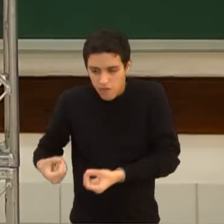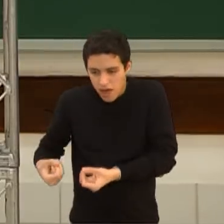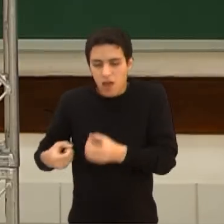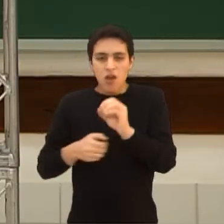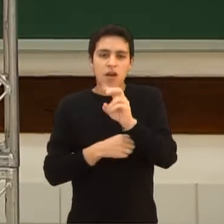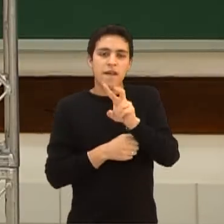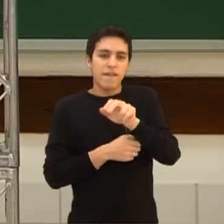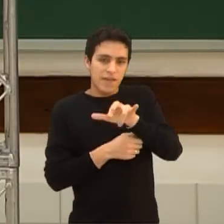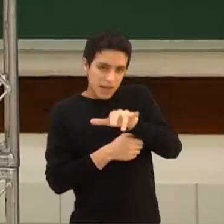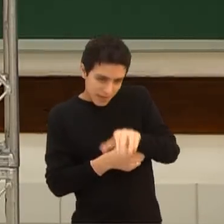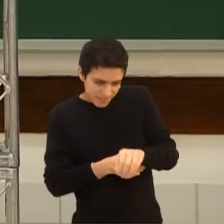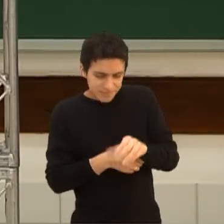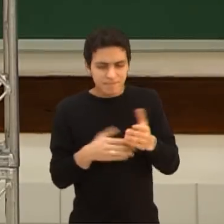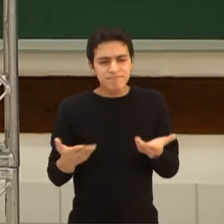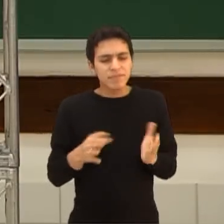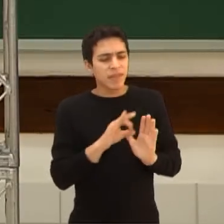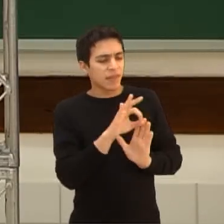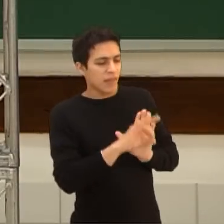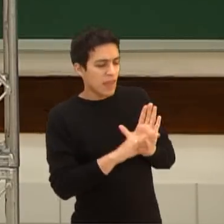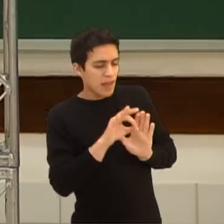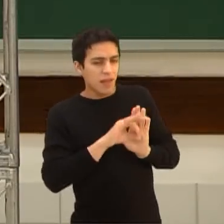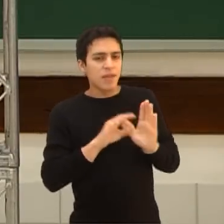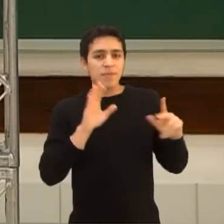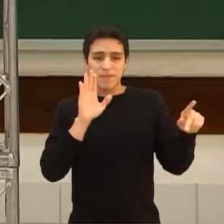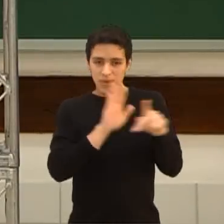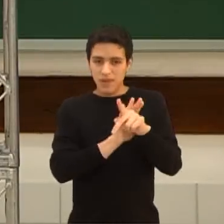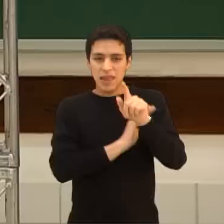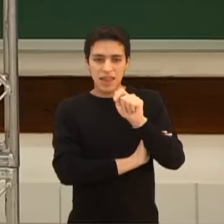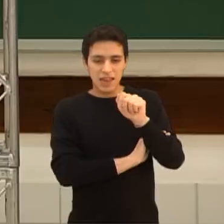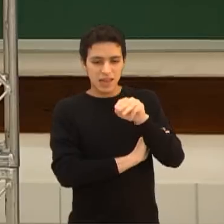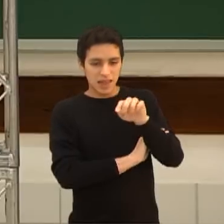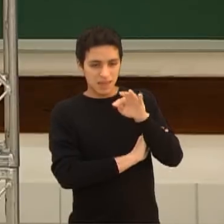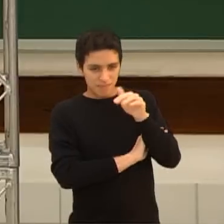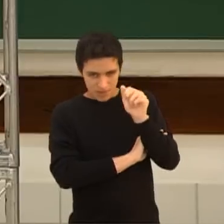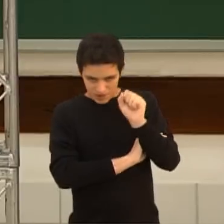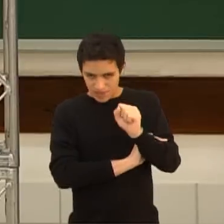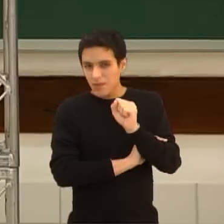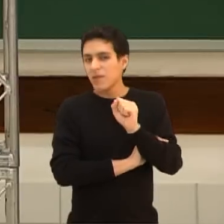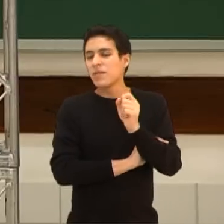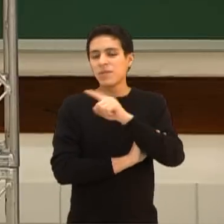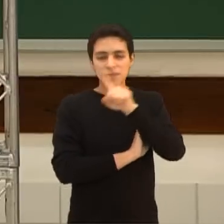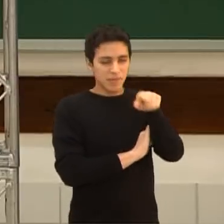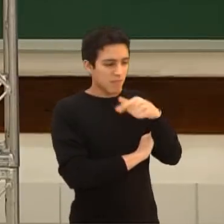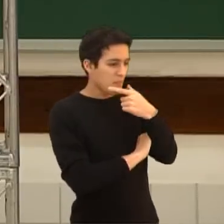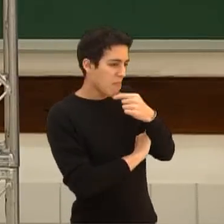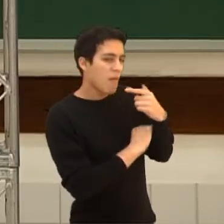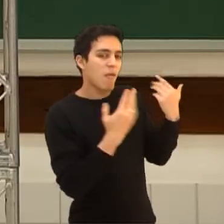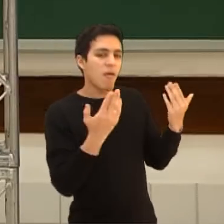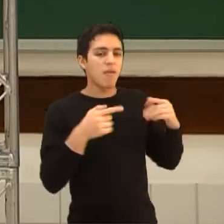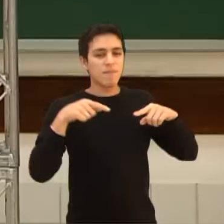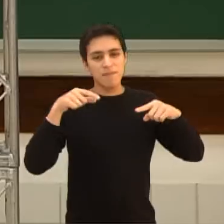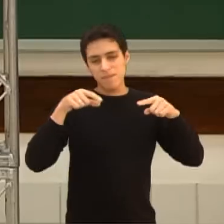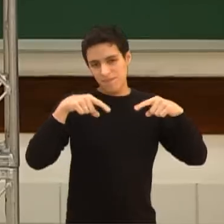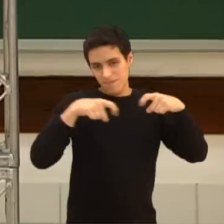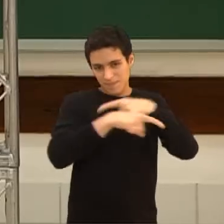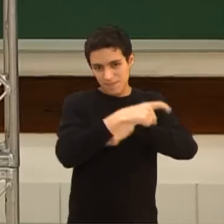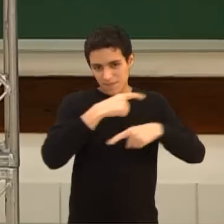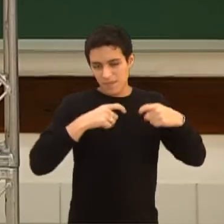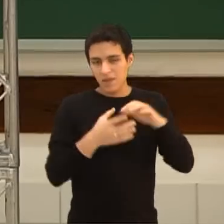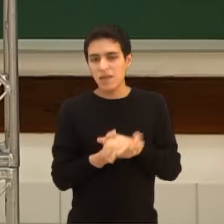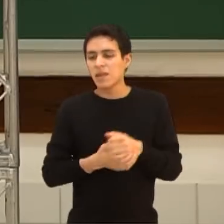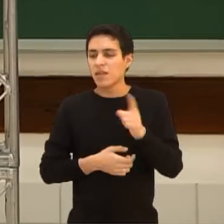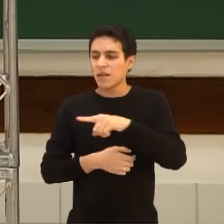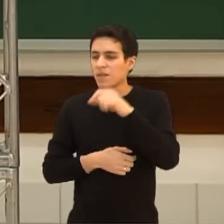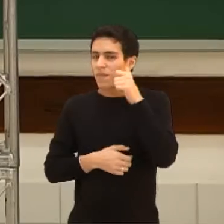ovários. Quanto às células, os gametas, né, que a gente fala, os masculinos, espermatozoides, e